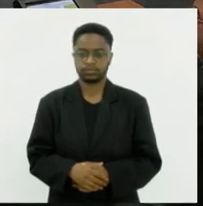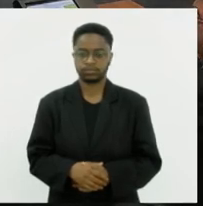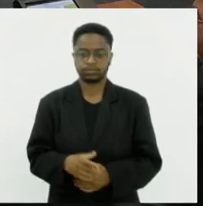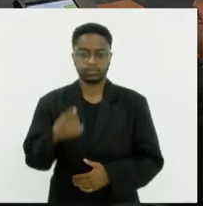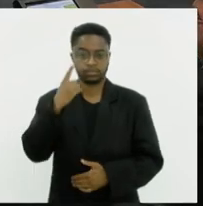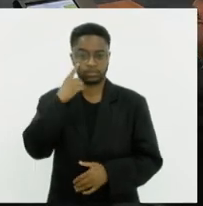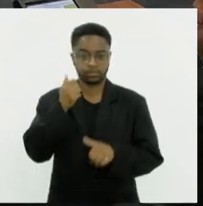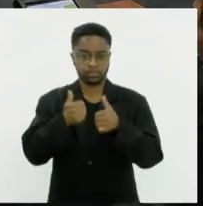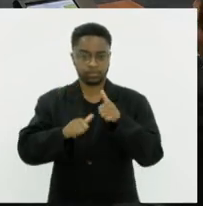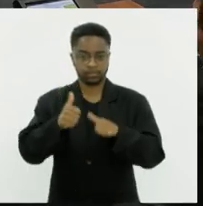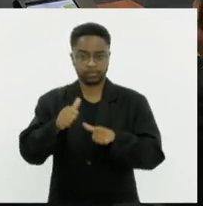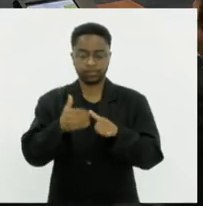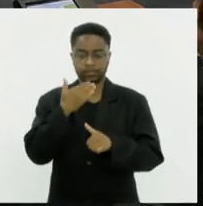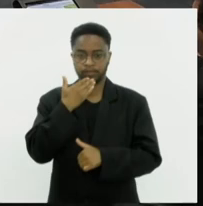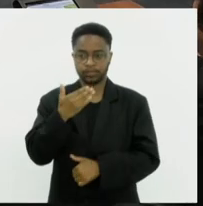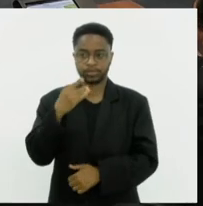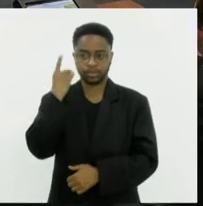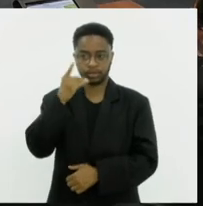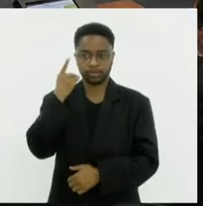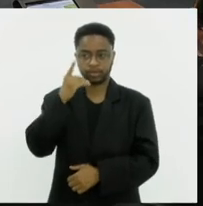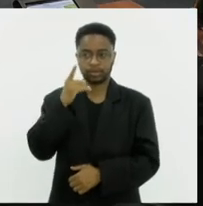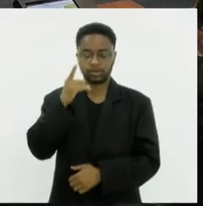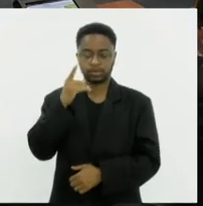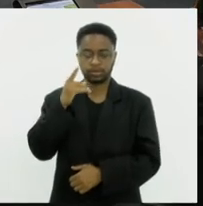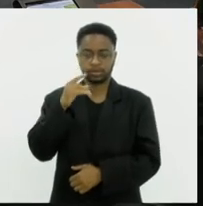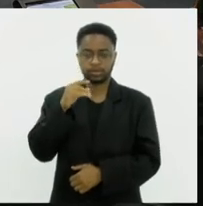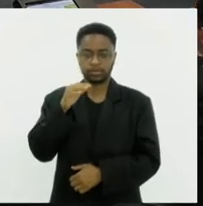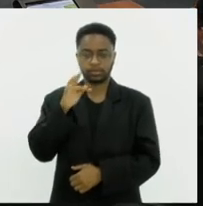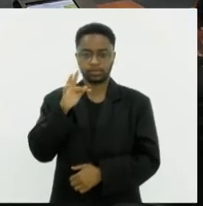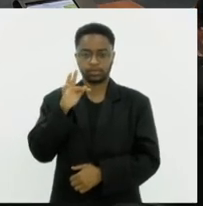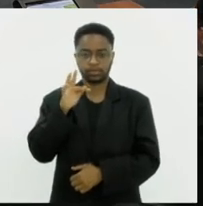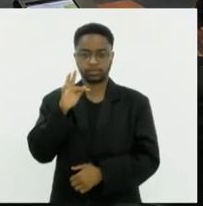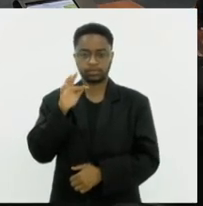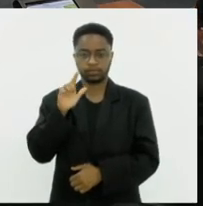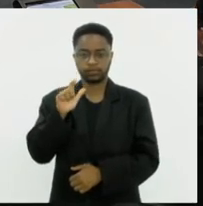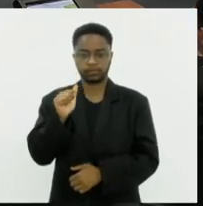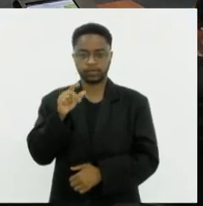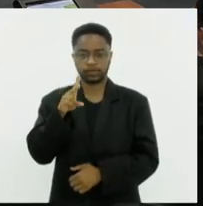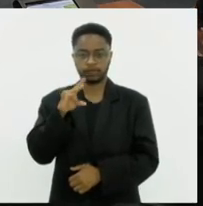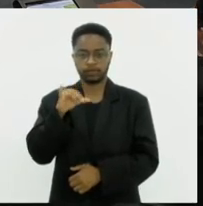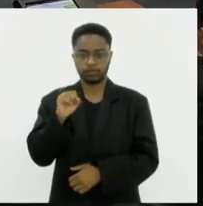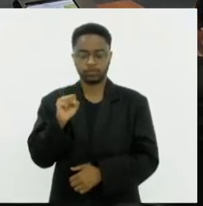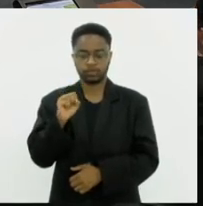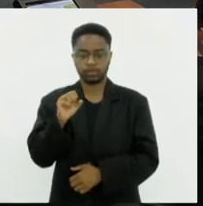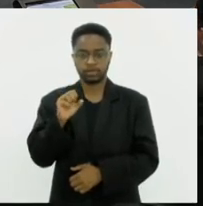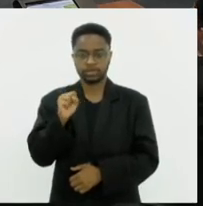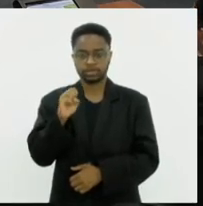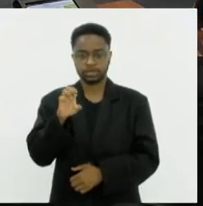Verificação solicitada pelo deputado Luiz, Flávio Serafini.